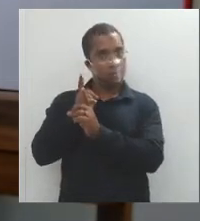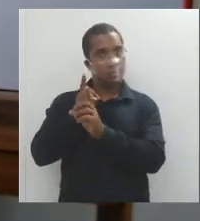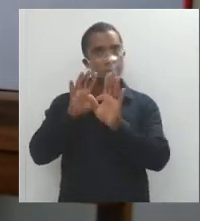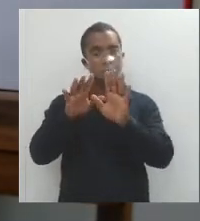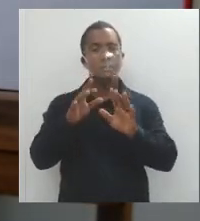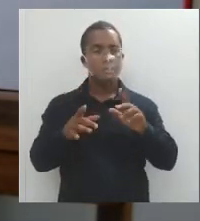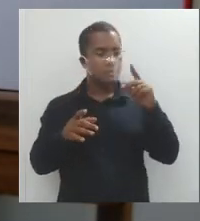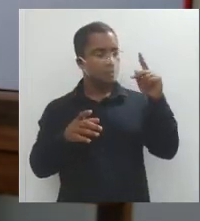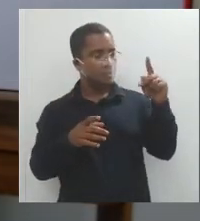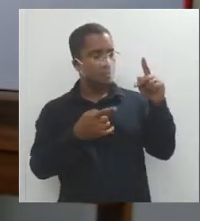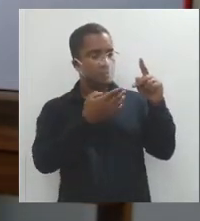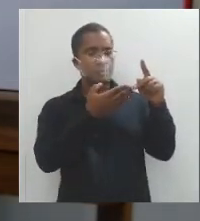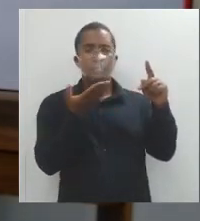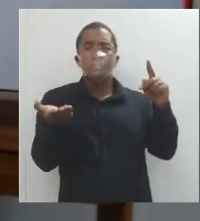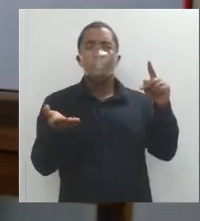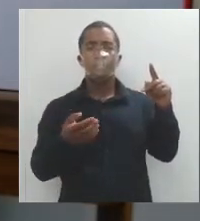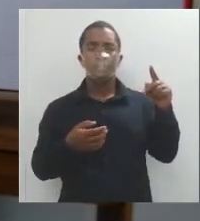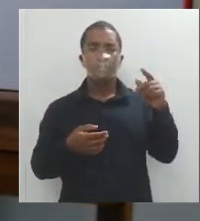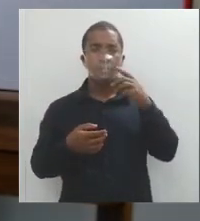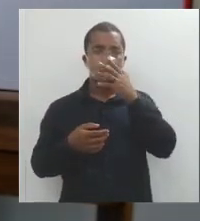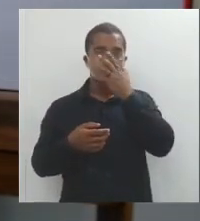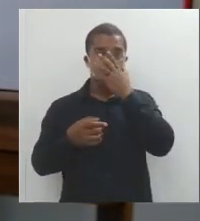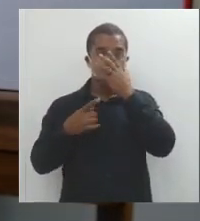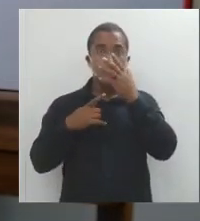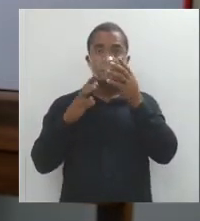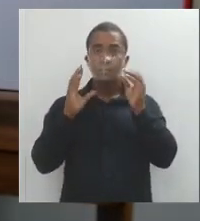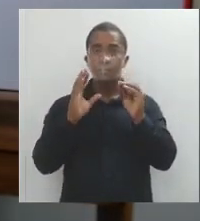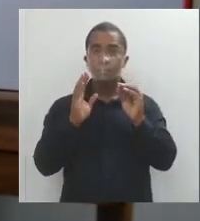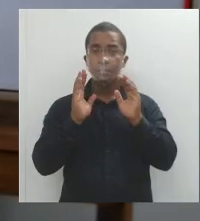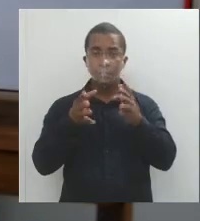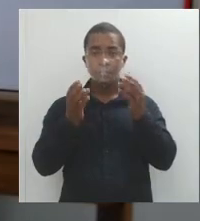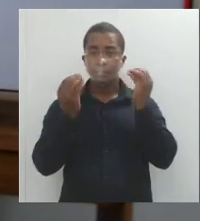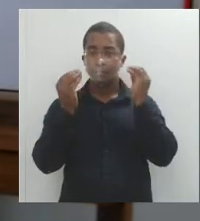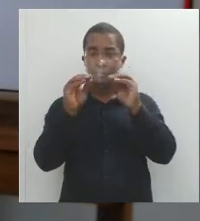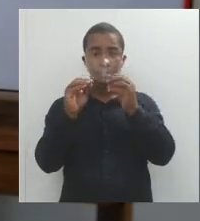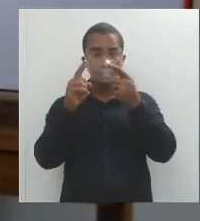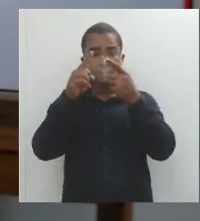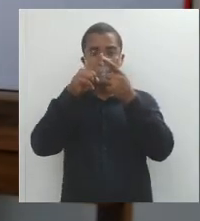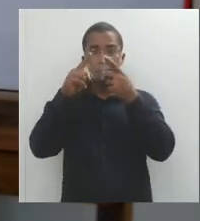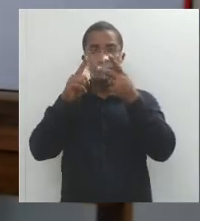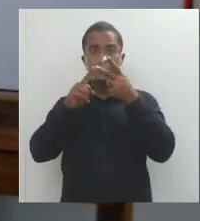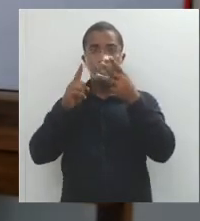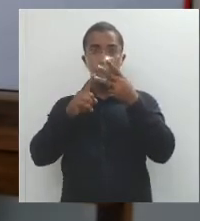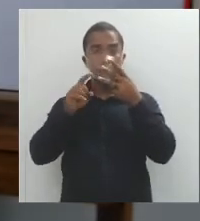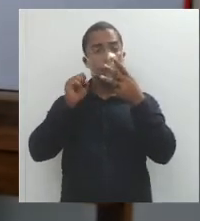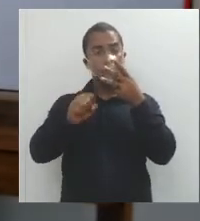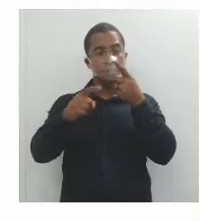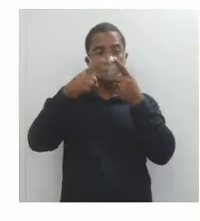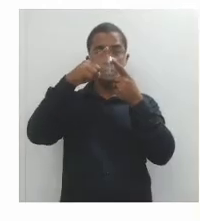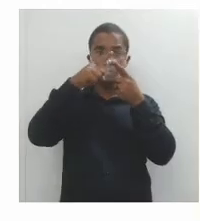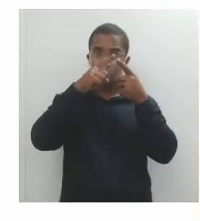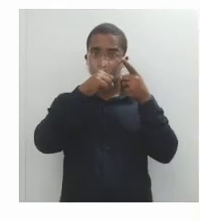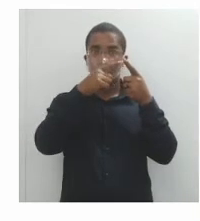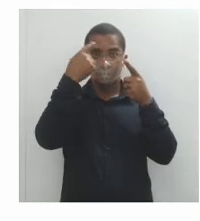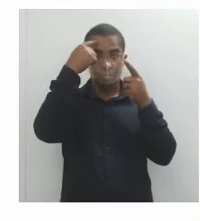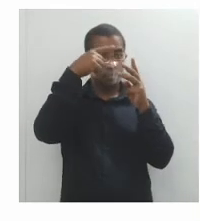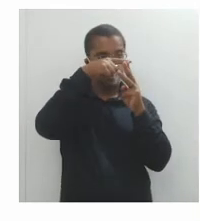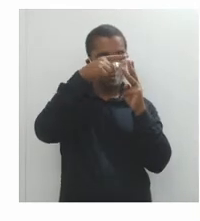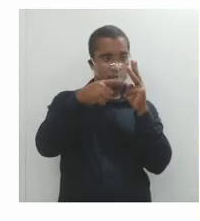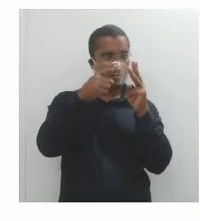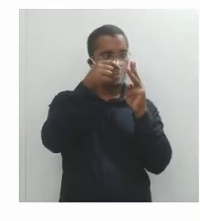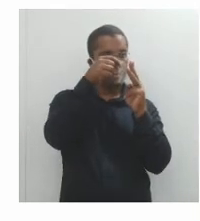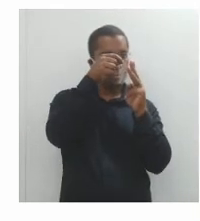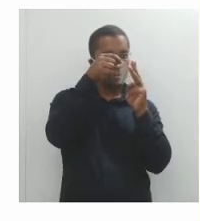Só que o problema, sabe qual é? Ele me deu 3 potências. Ele disse que o chuveiro, ó, quando está no verão, usa